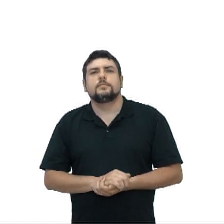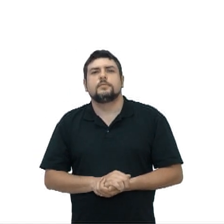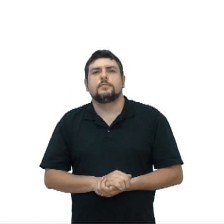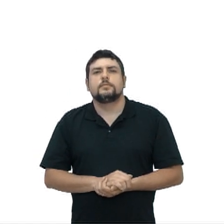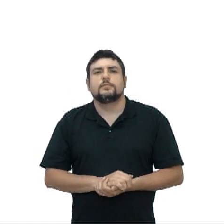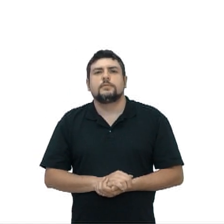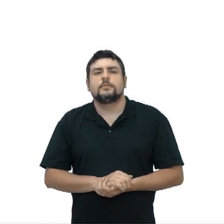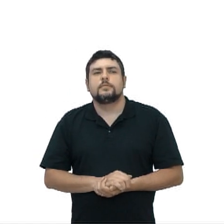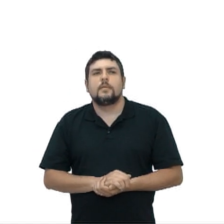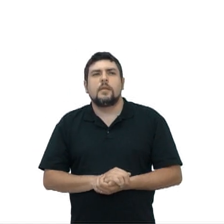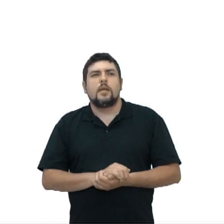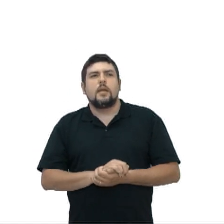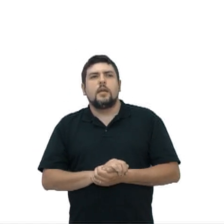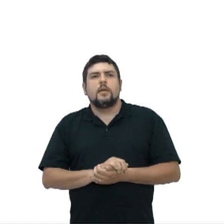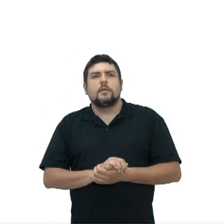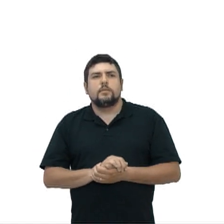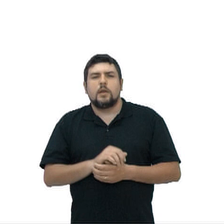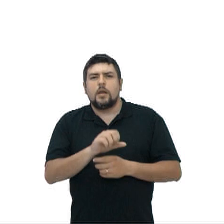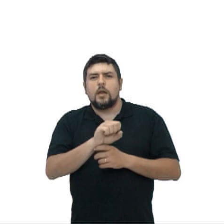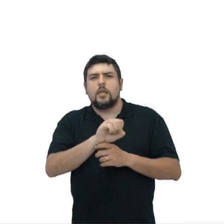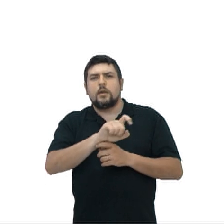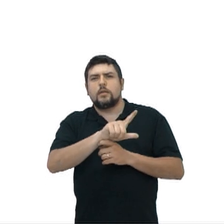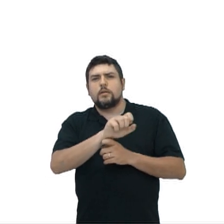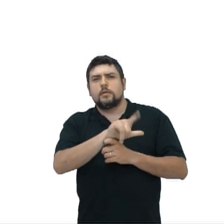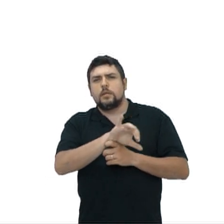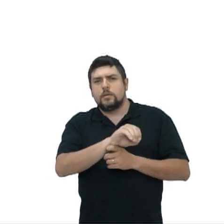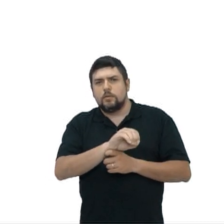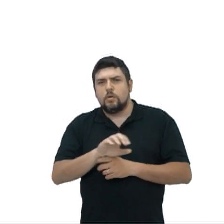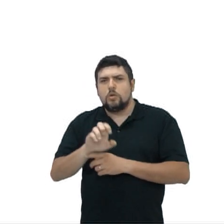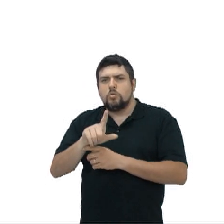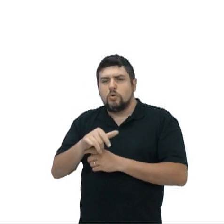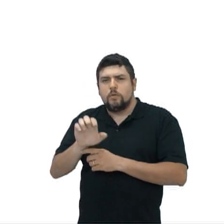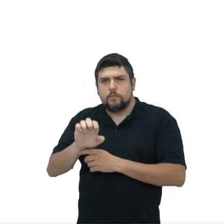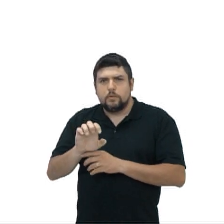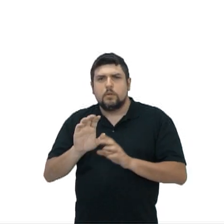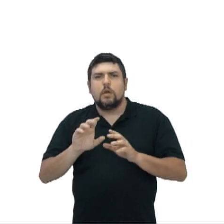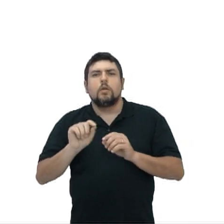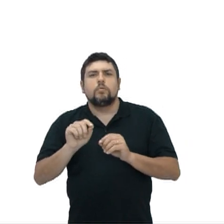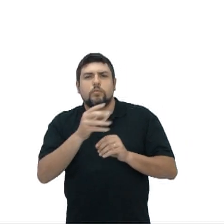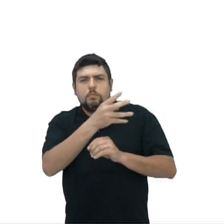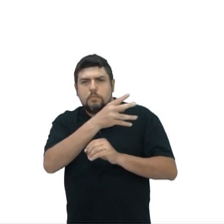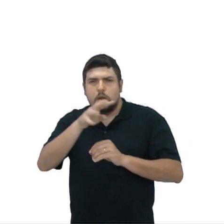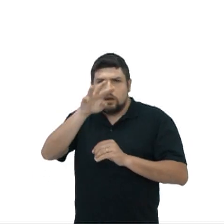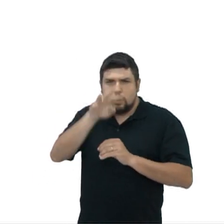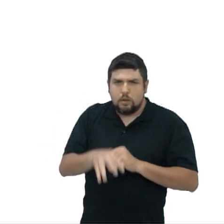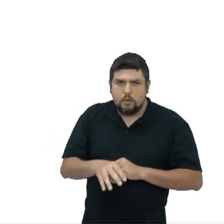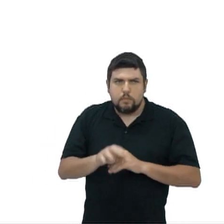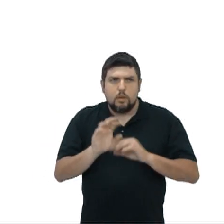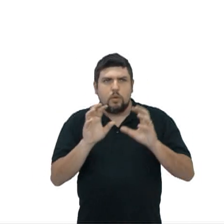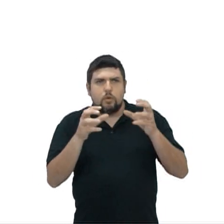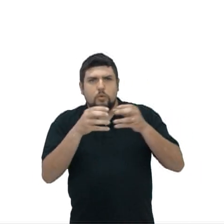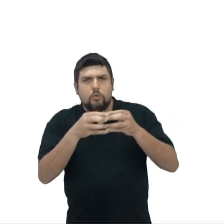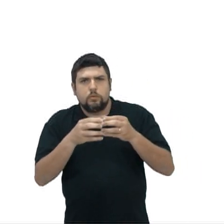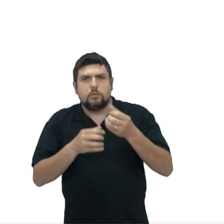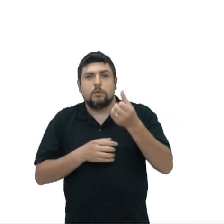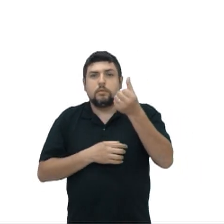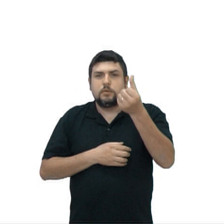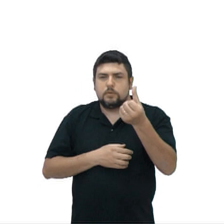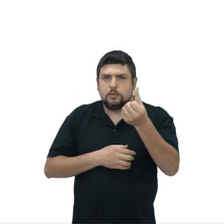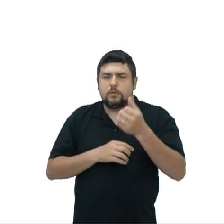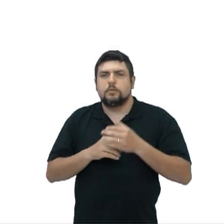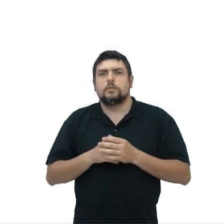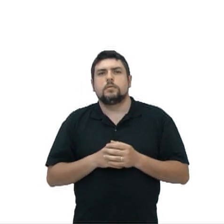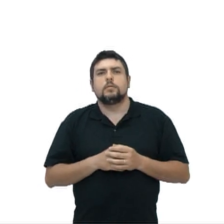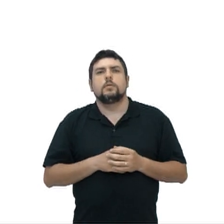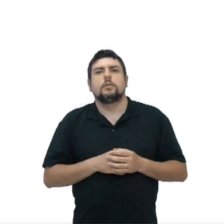enxofre pertencem à família 6A, ou grupo 16, da tabela periódica.